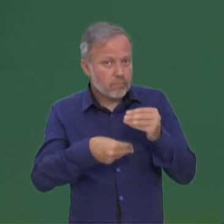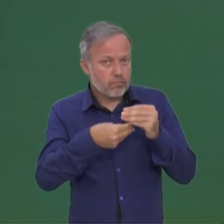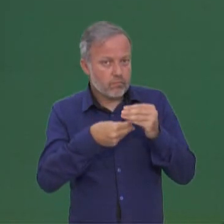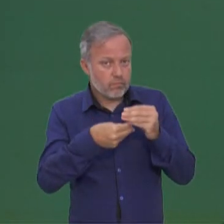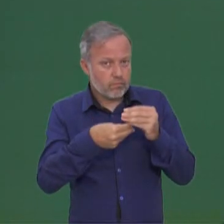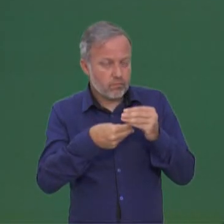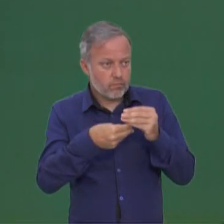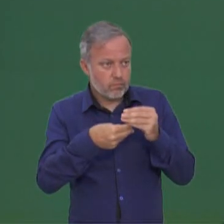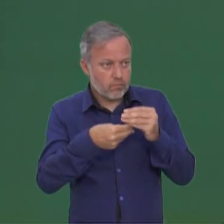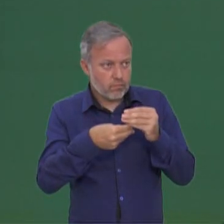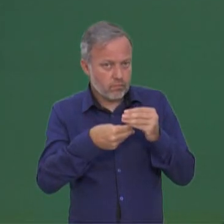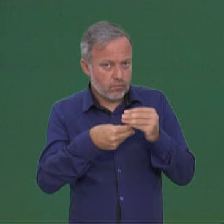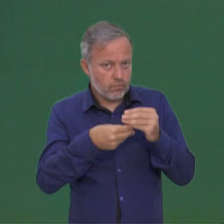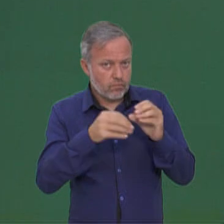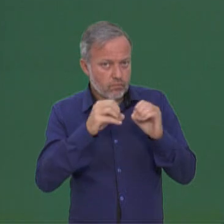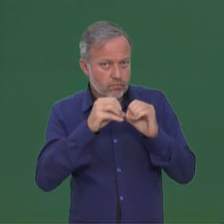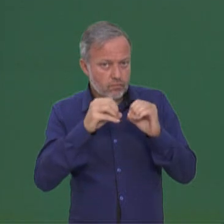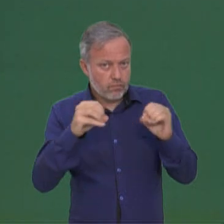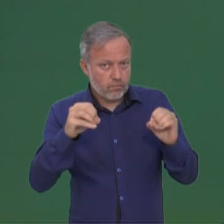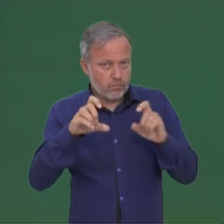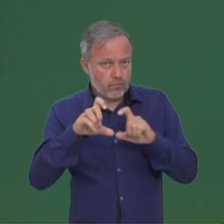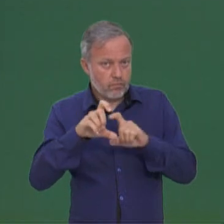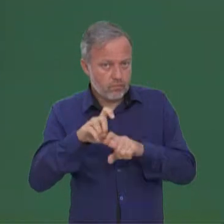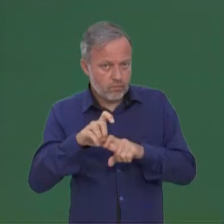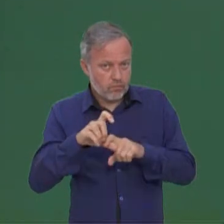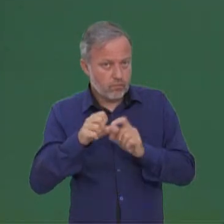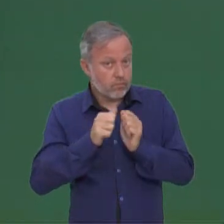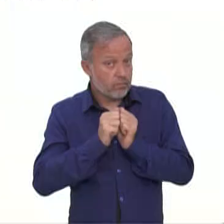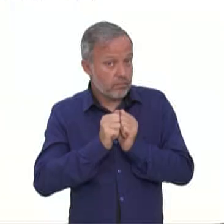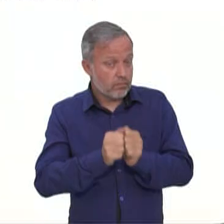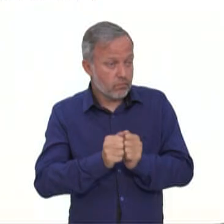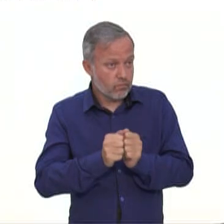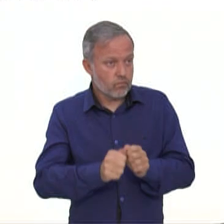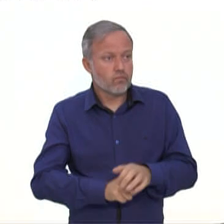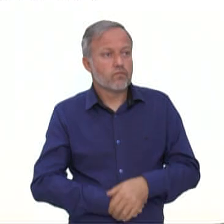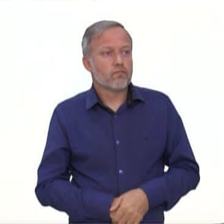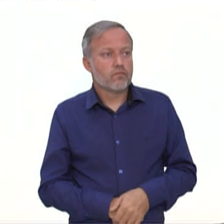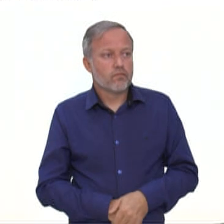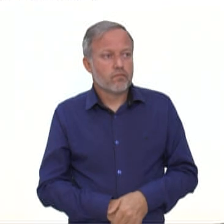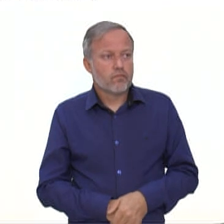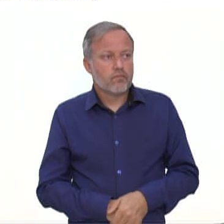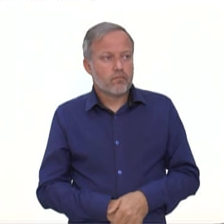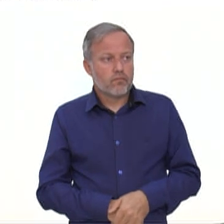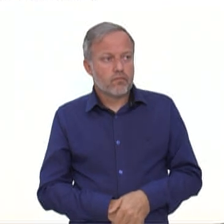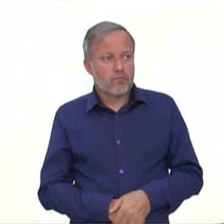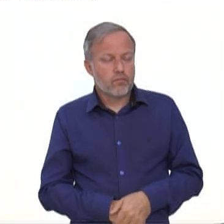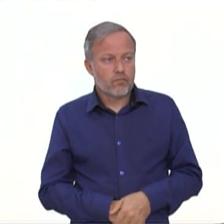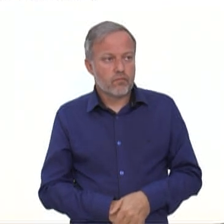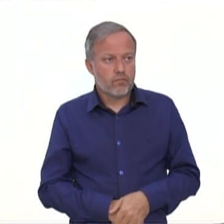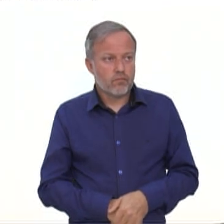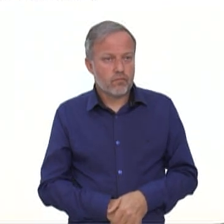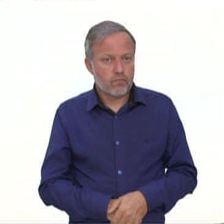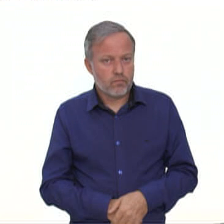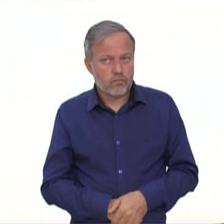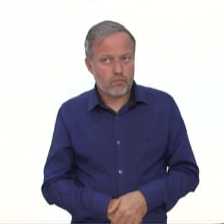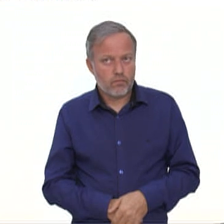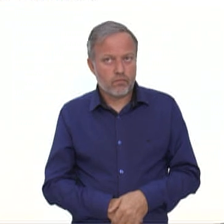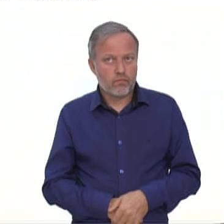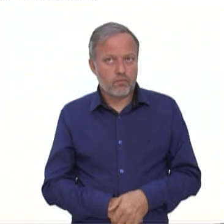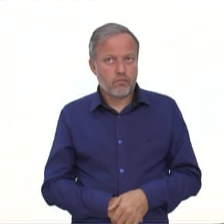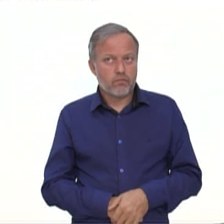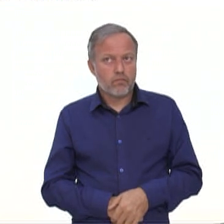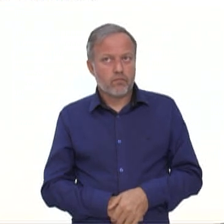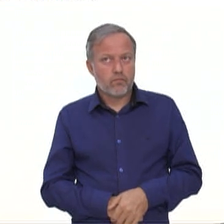nossa querida oração subordinada companheira, né? Hoje vamos falar sobre a objetiva